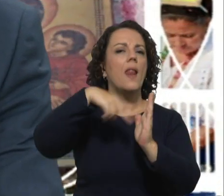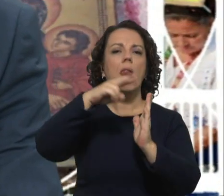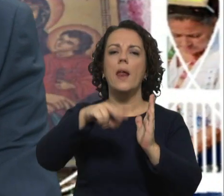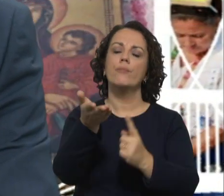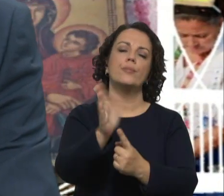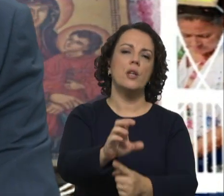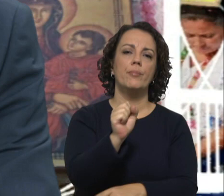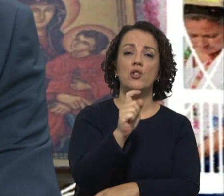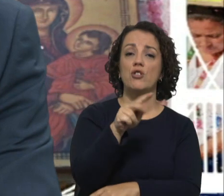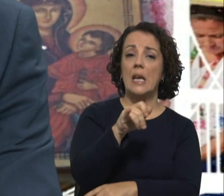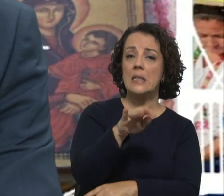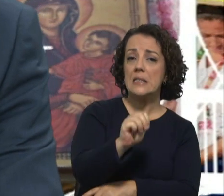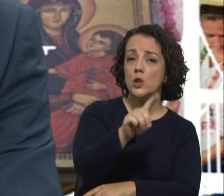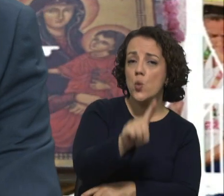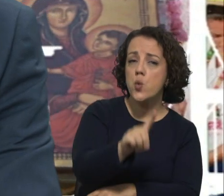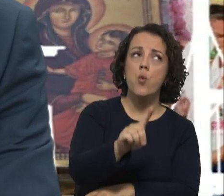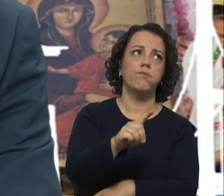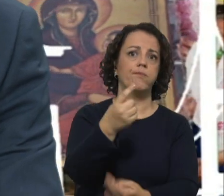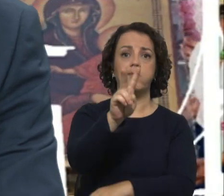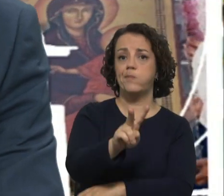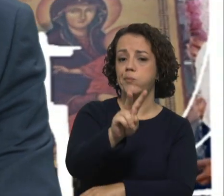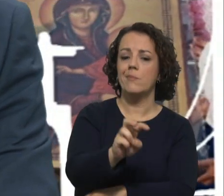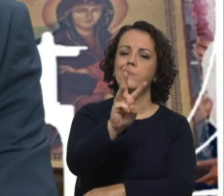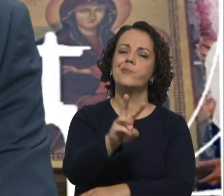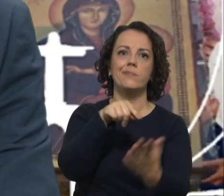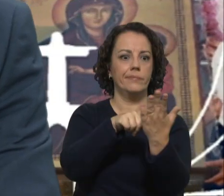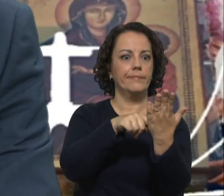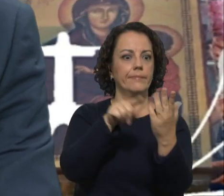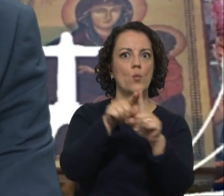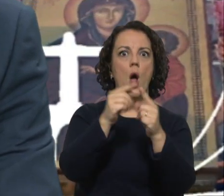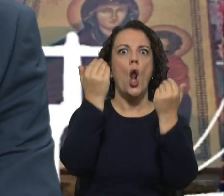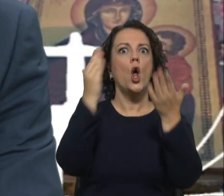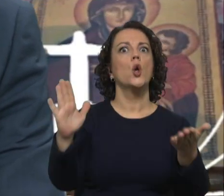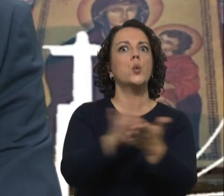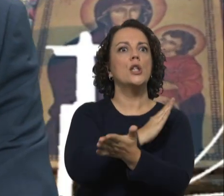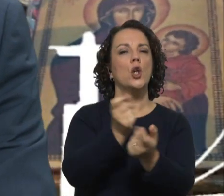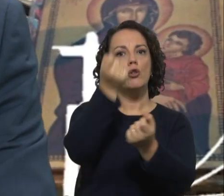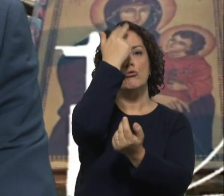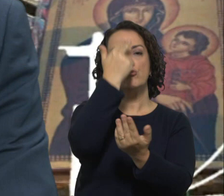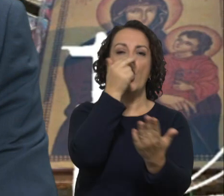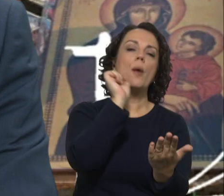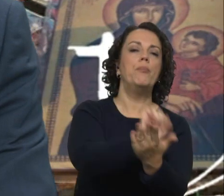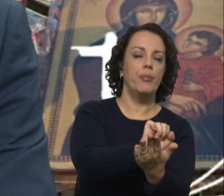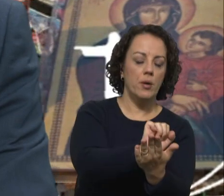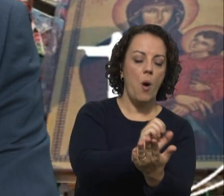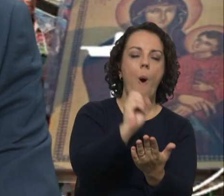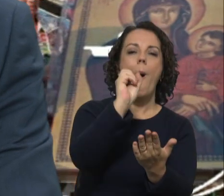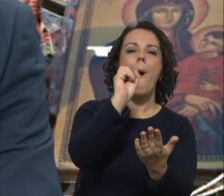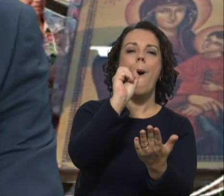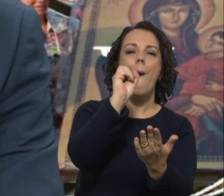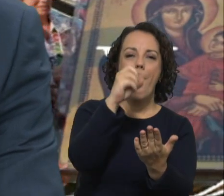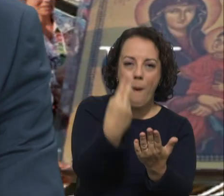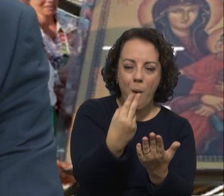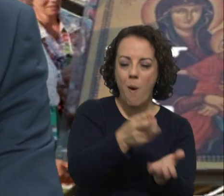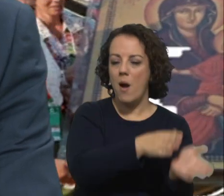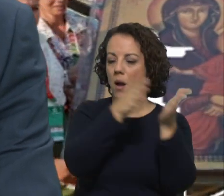ou Gênesis 2, ou Gênesis 3, como se fosse uma notícia histórica. E também não devemos ler uma notícia histórica como se fosse um mito. Eu